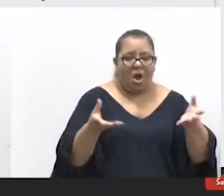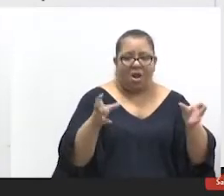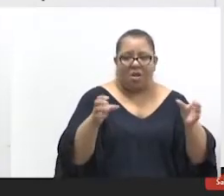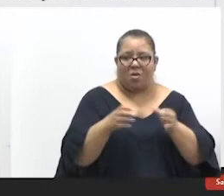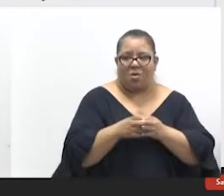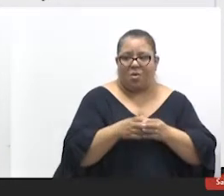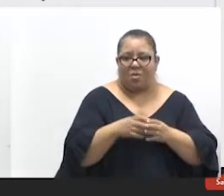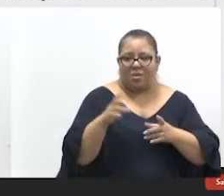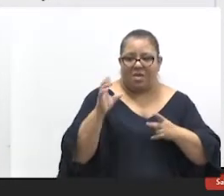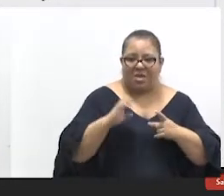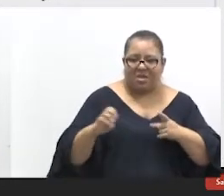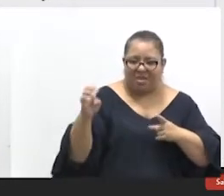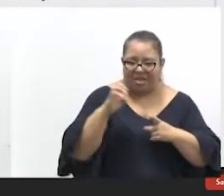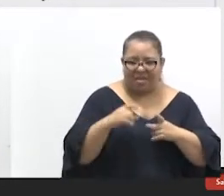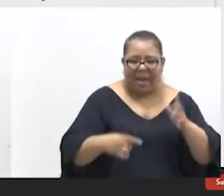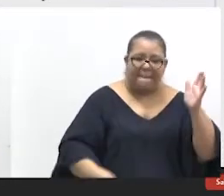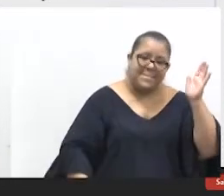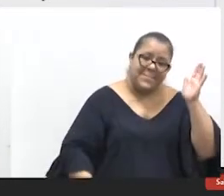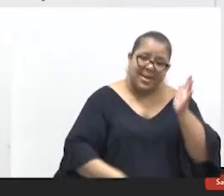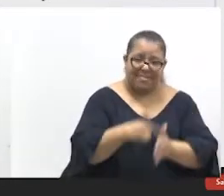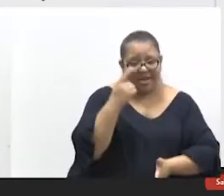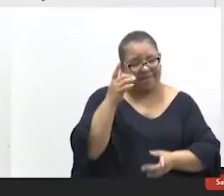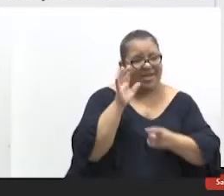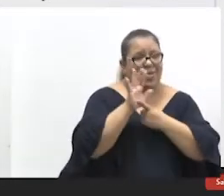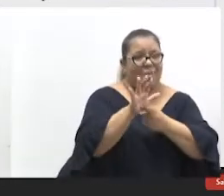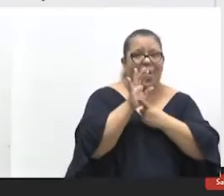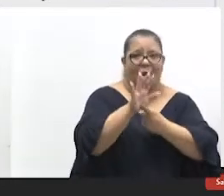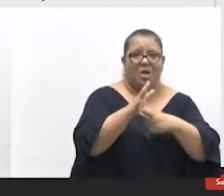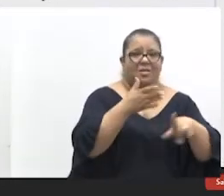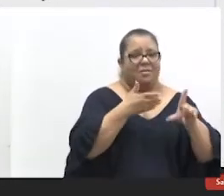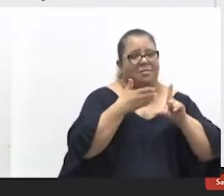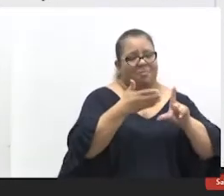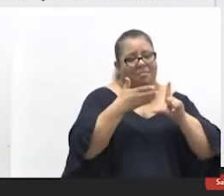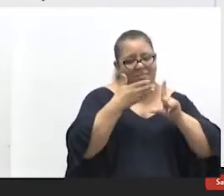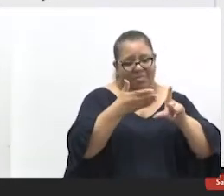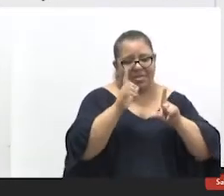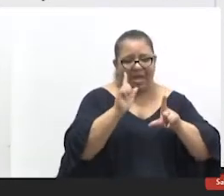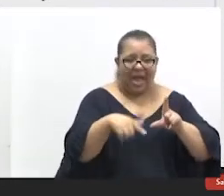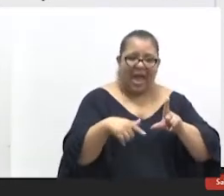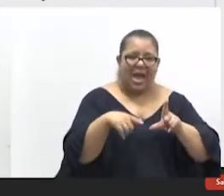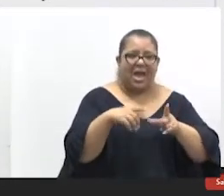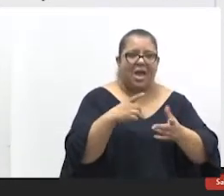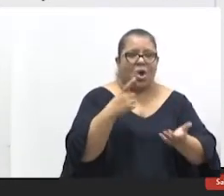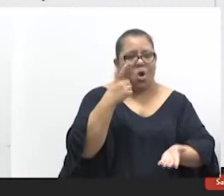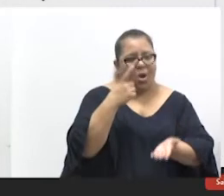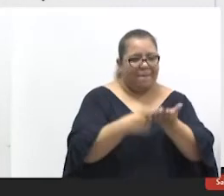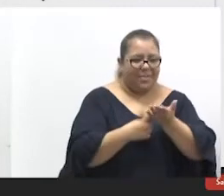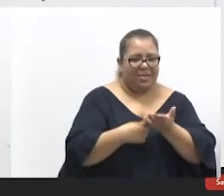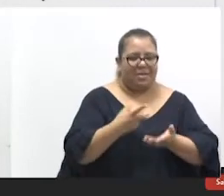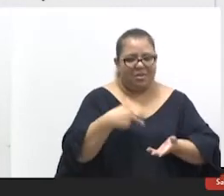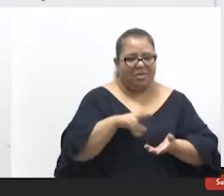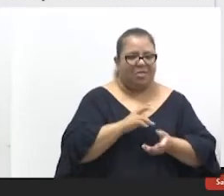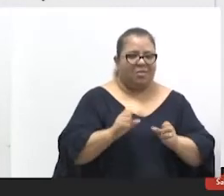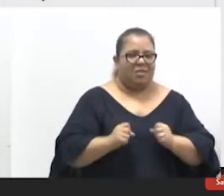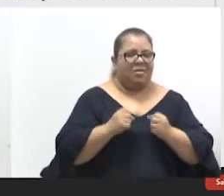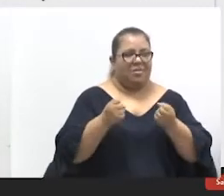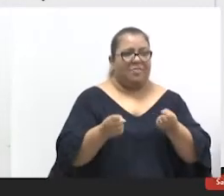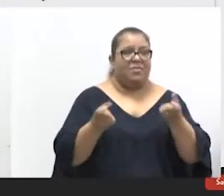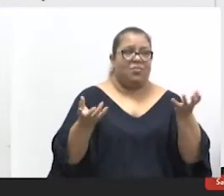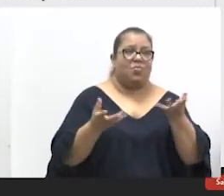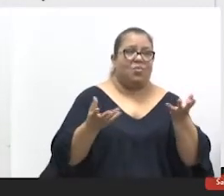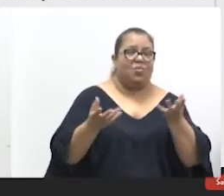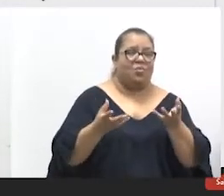do Estado, e que pela primeira vez mostrou para todos os gestores que assumiram um compromisso em dizer: nós temos uma regulação